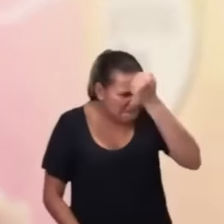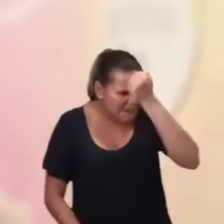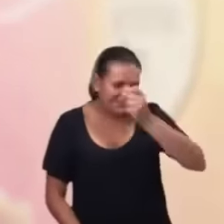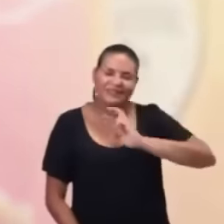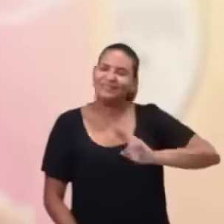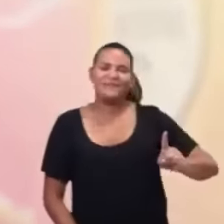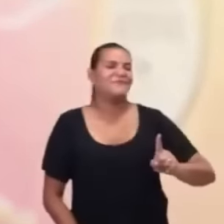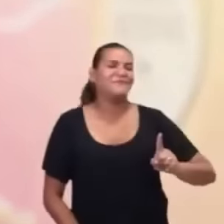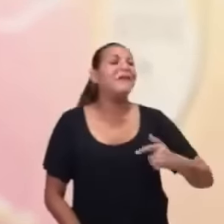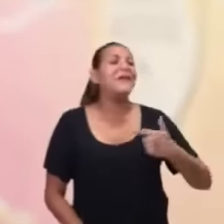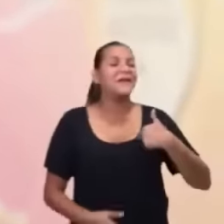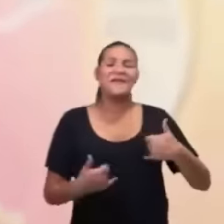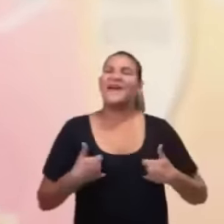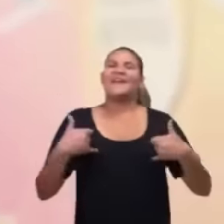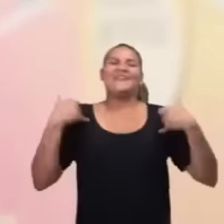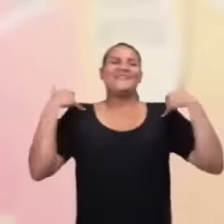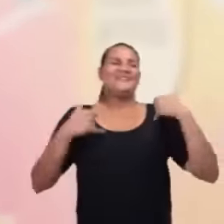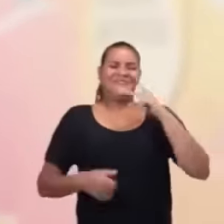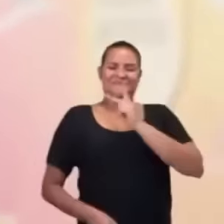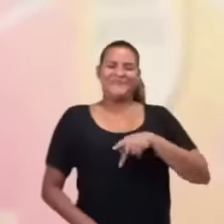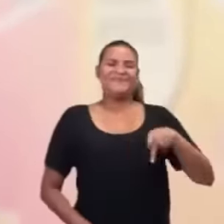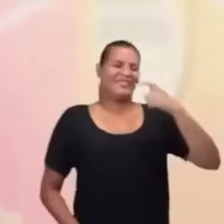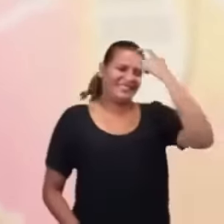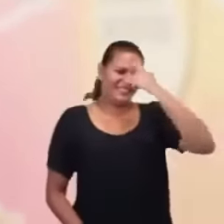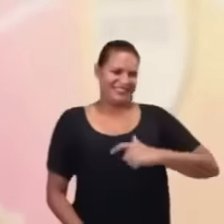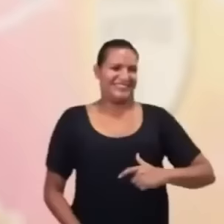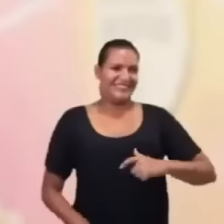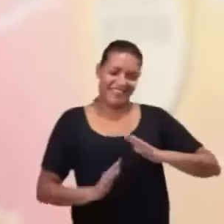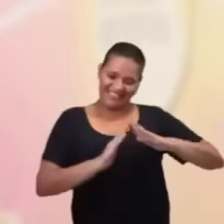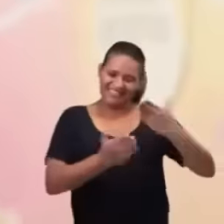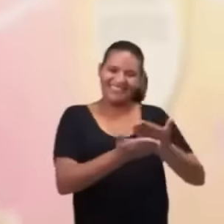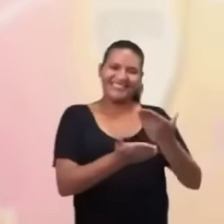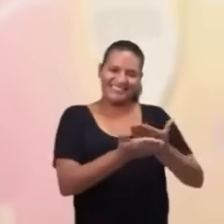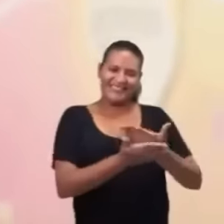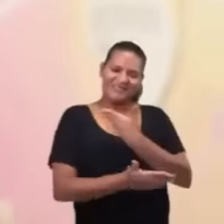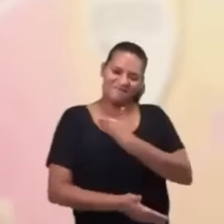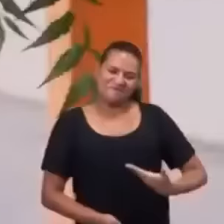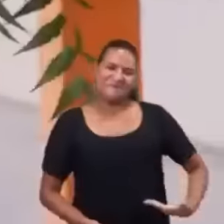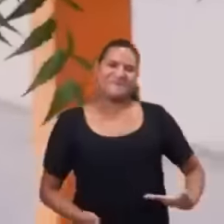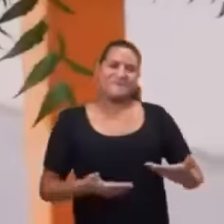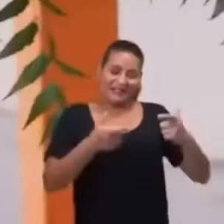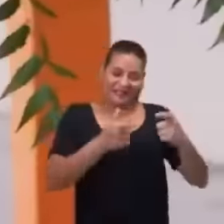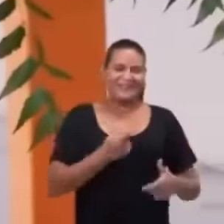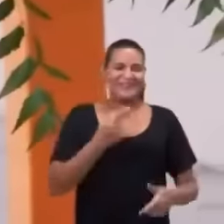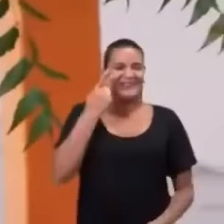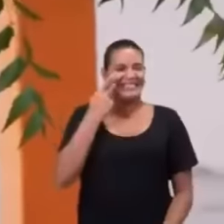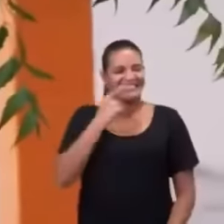professora. Eu tenho orgulho, principalmente de ser professora da Rede Pública Municipal de Sobral.